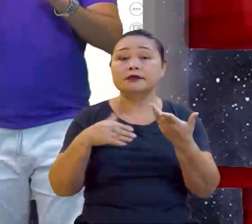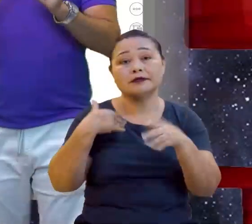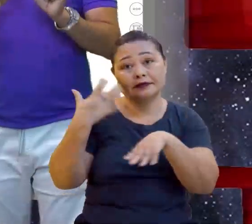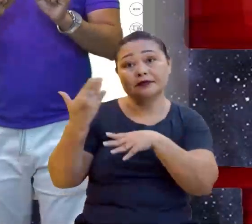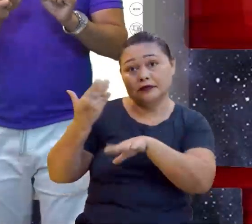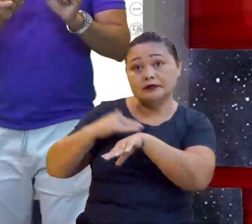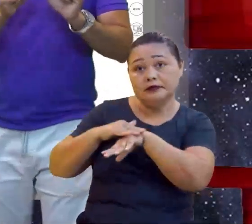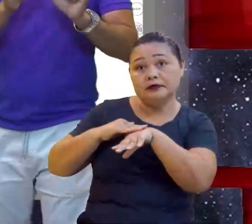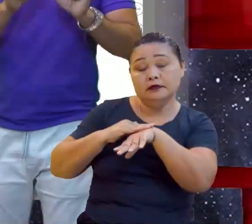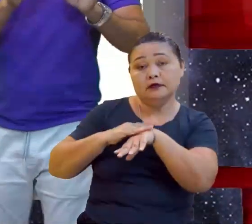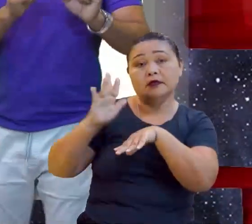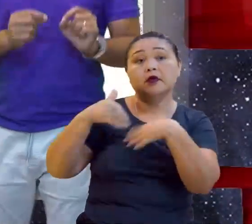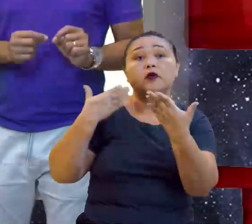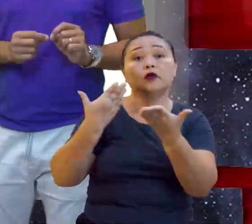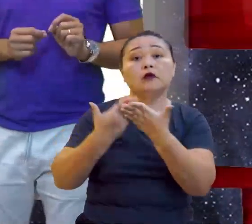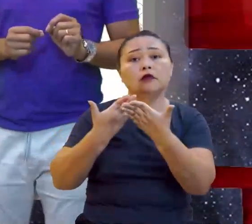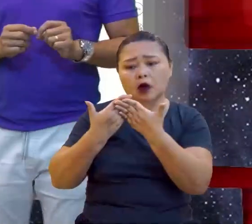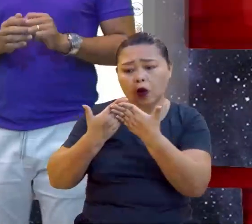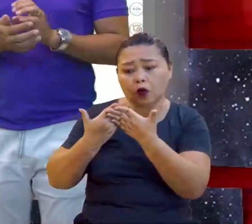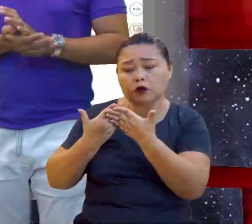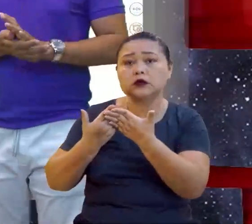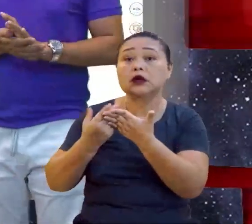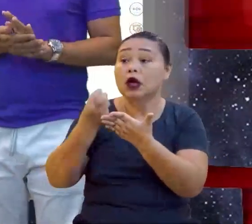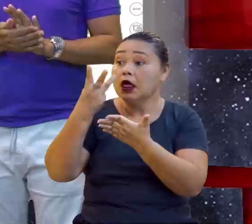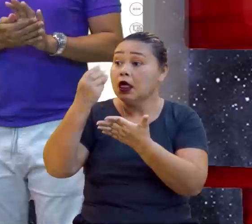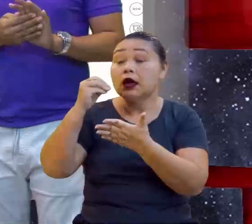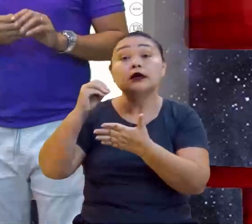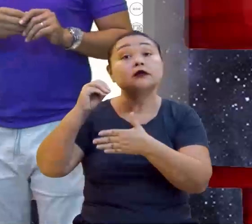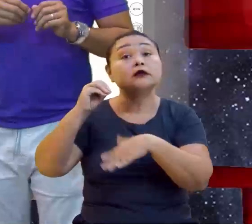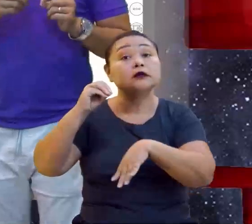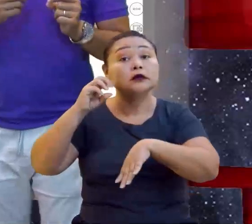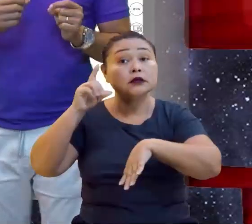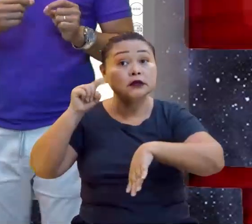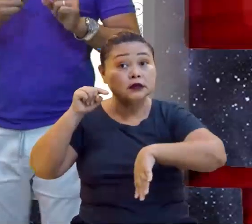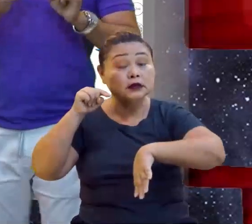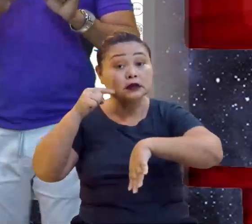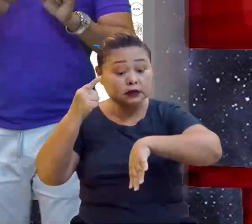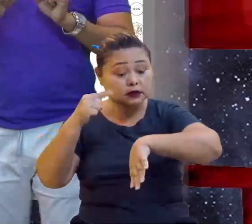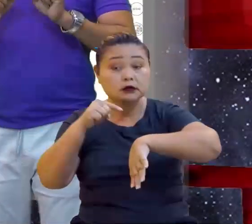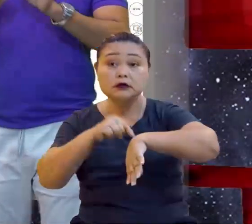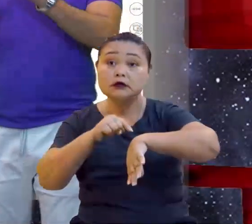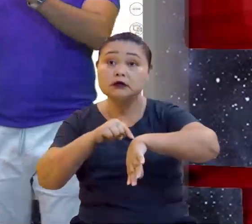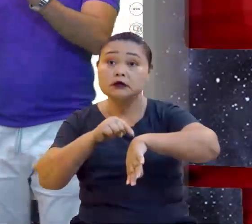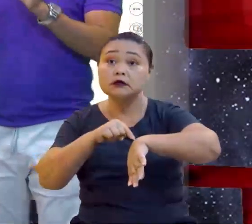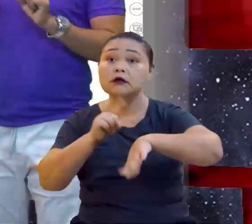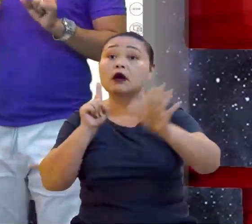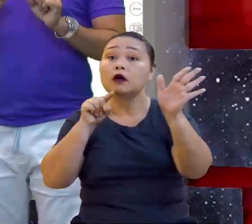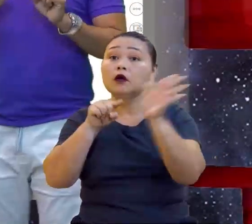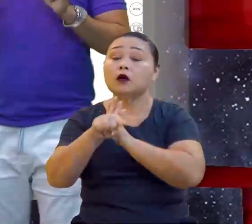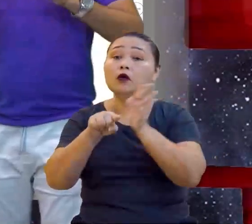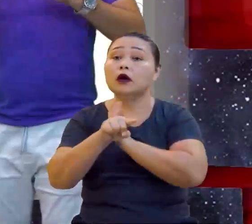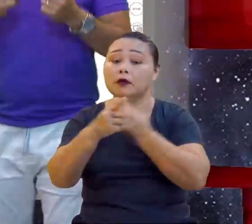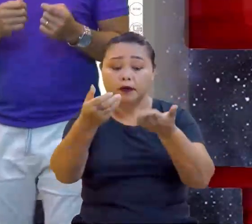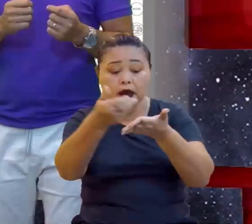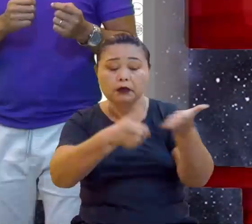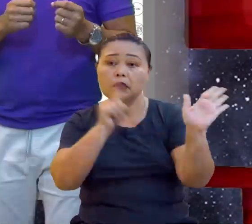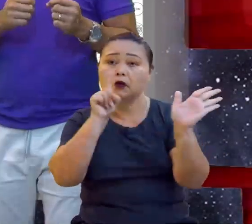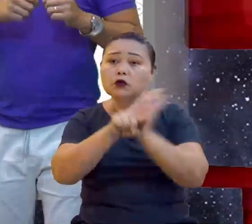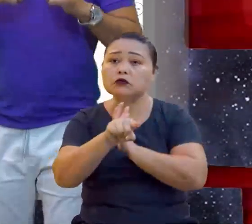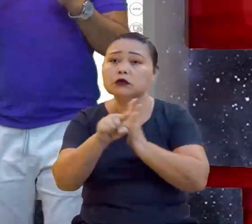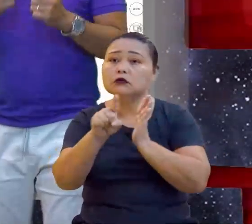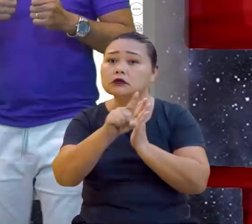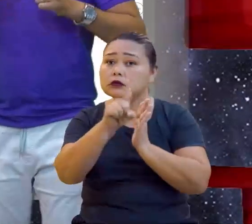for estudar, você tem que gastar uns 30 por questão. Porque você está estudando. Olha só, você pega uma questão dessa, você